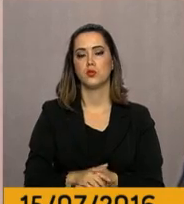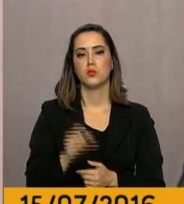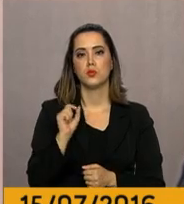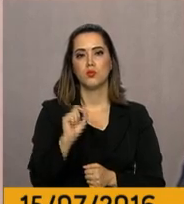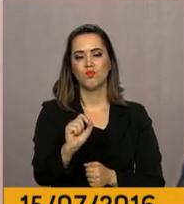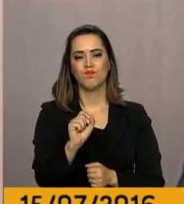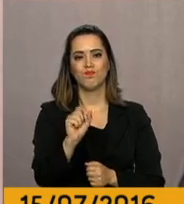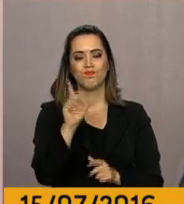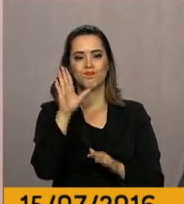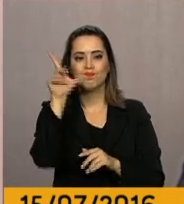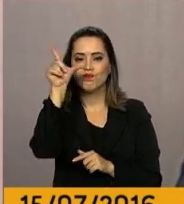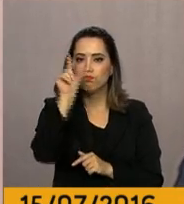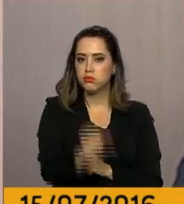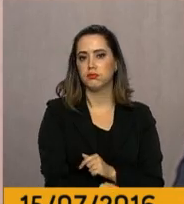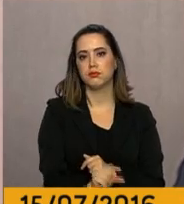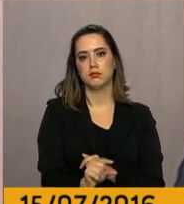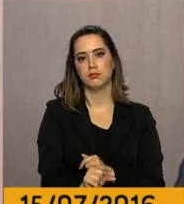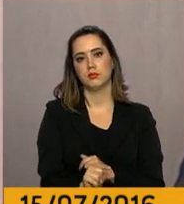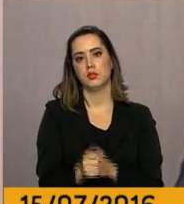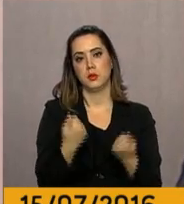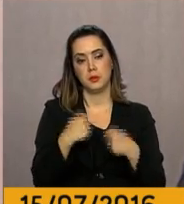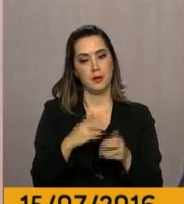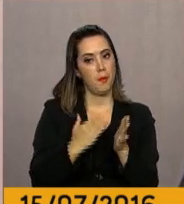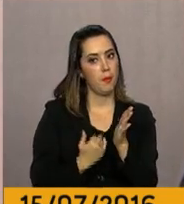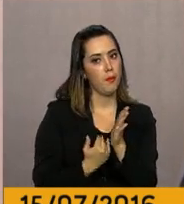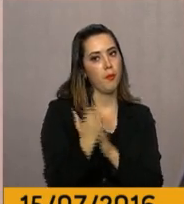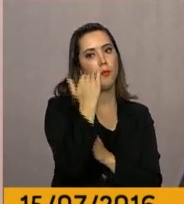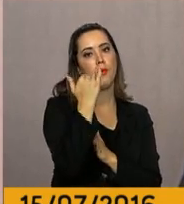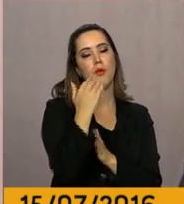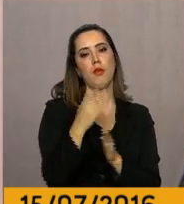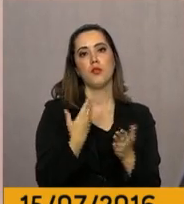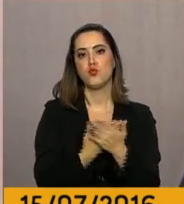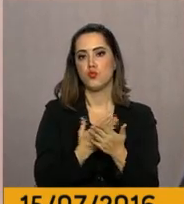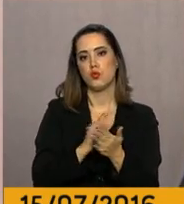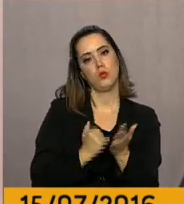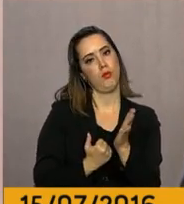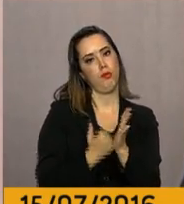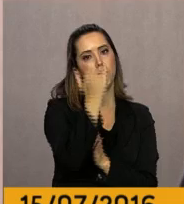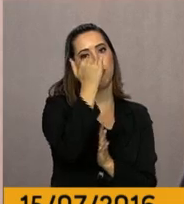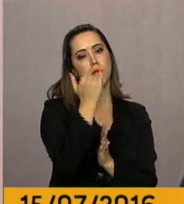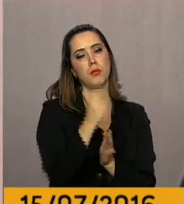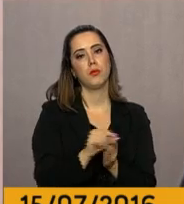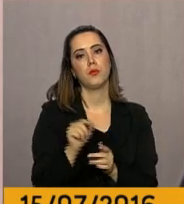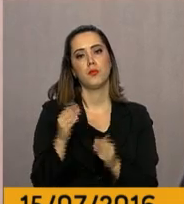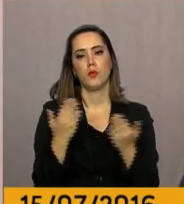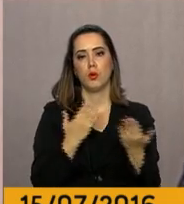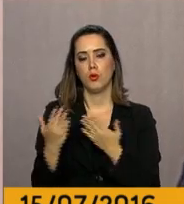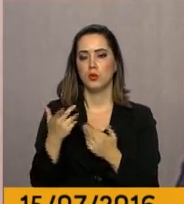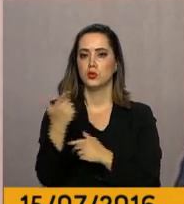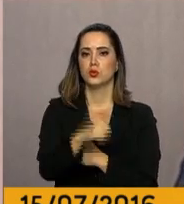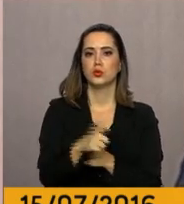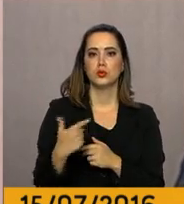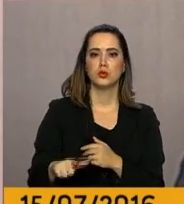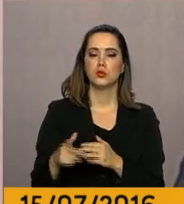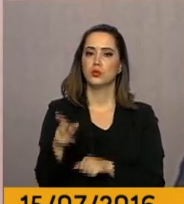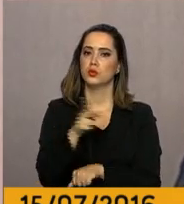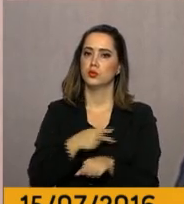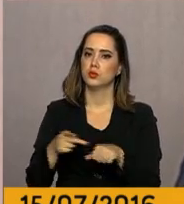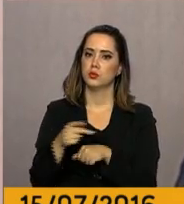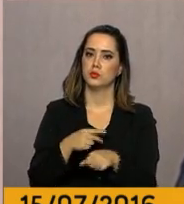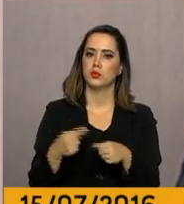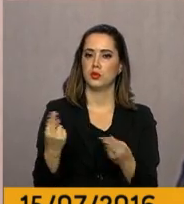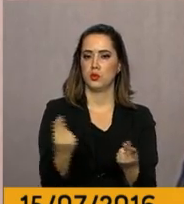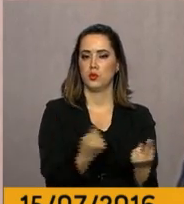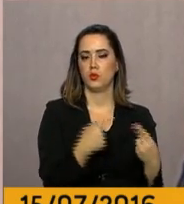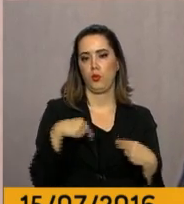o que é um percentual baixíssimo em se comparando com outros países, inclusive da própria América Latina. A meta do PNE